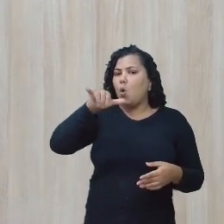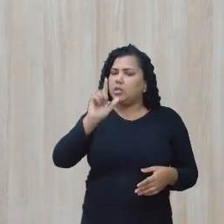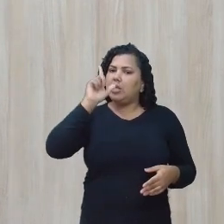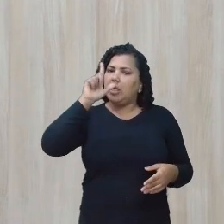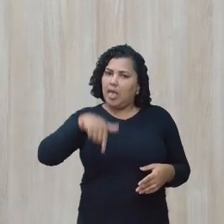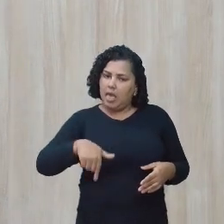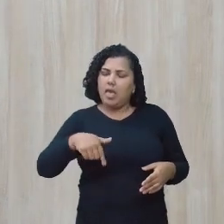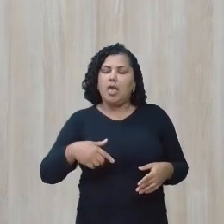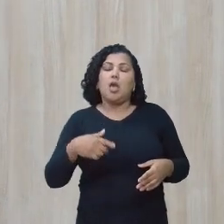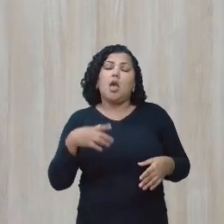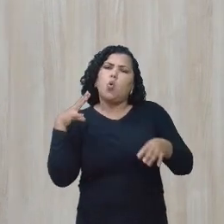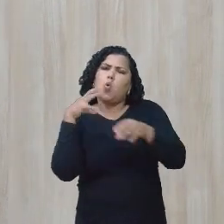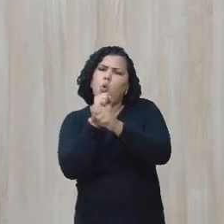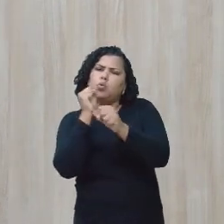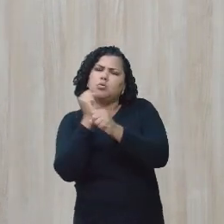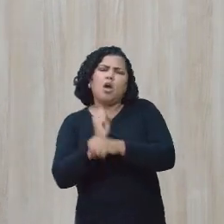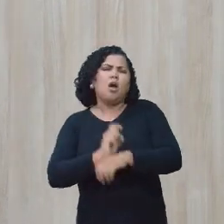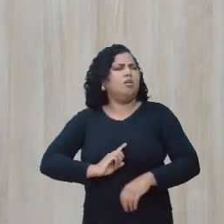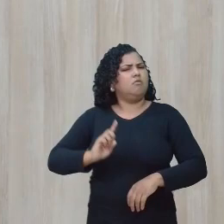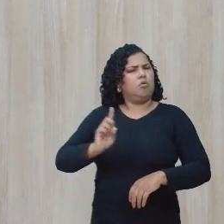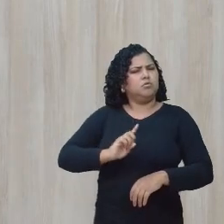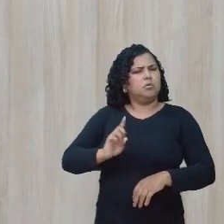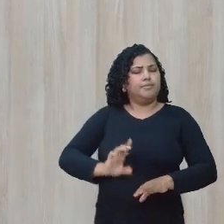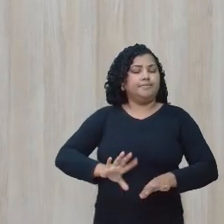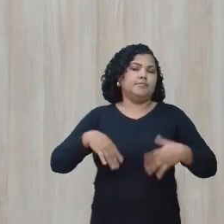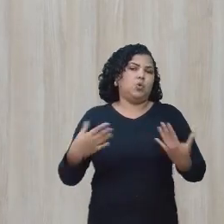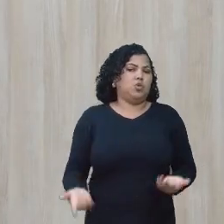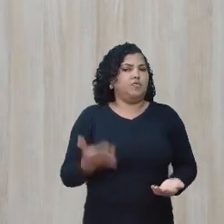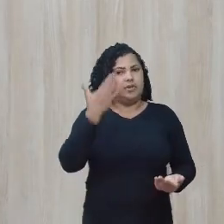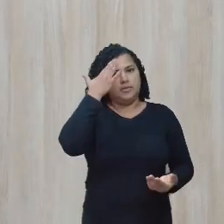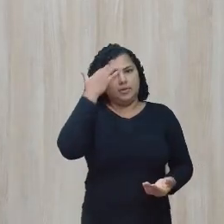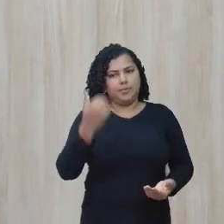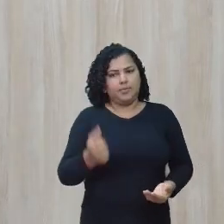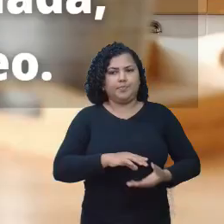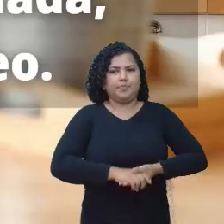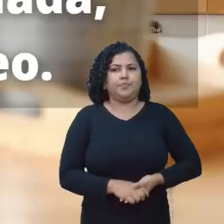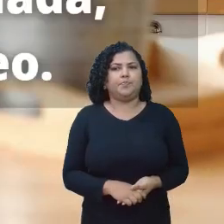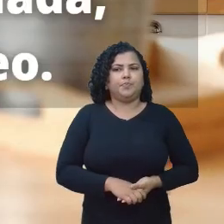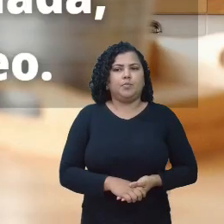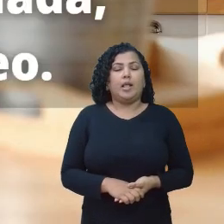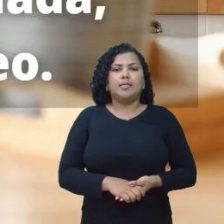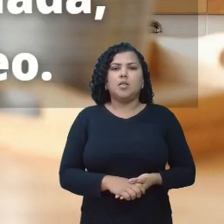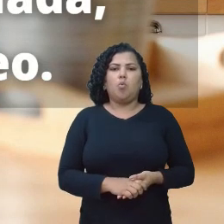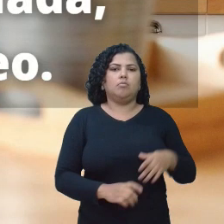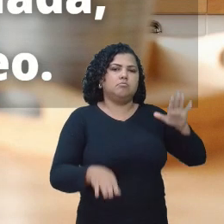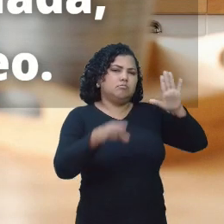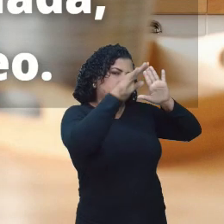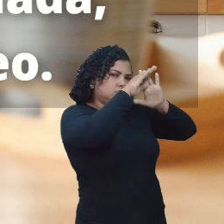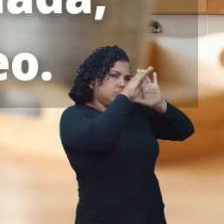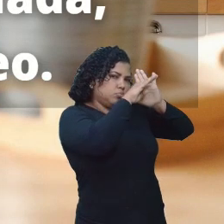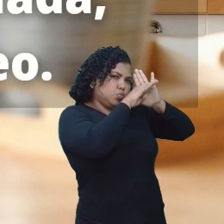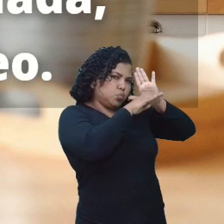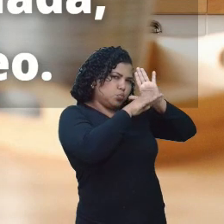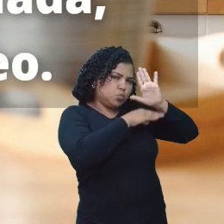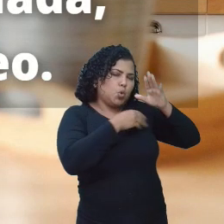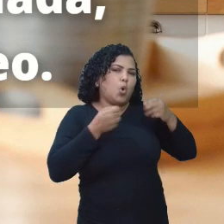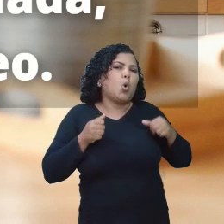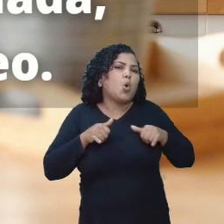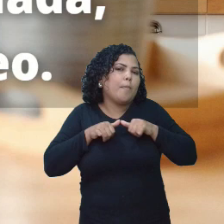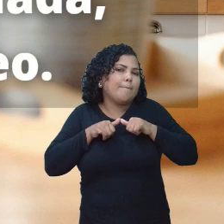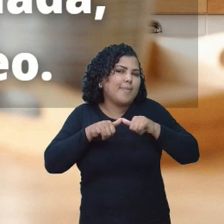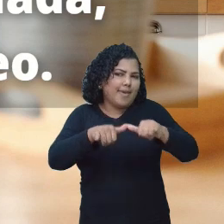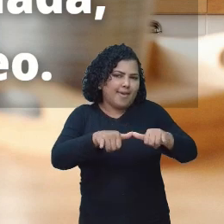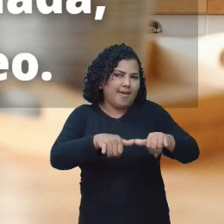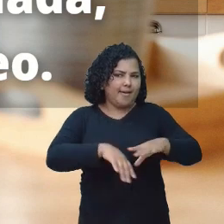aqui, certo? Então, já que falamos de dinheiro, vamos agora para uma lista de compras, tá? Essa moça aí está